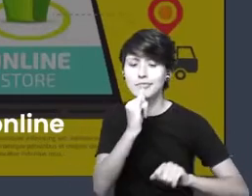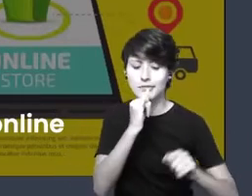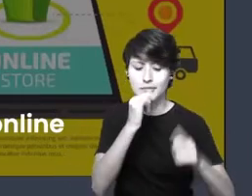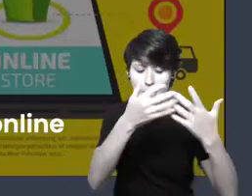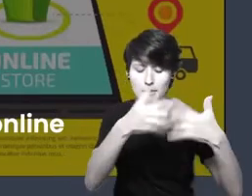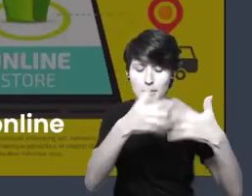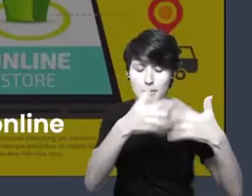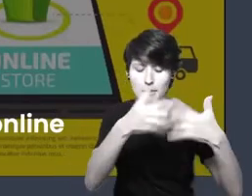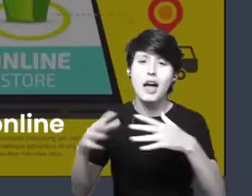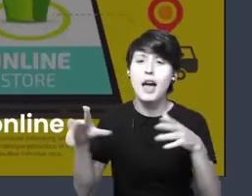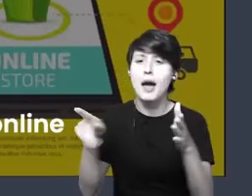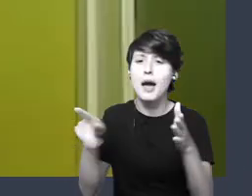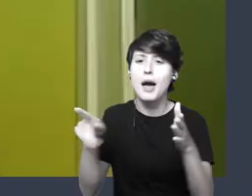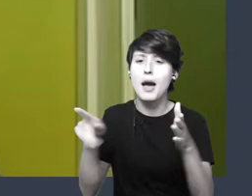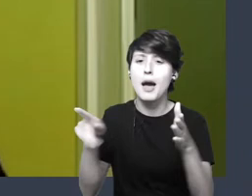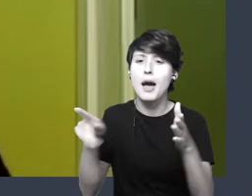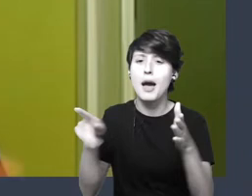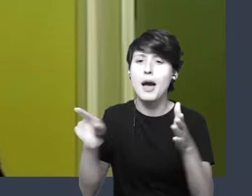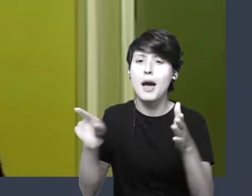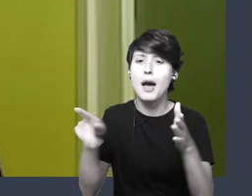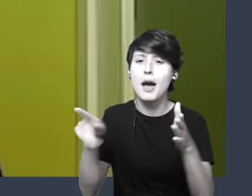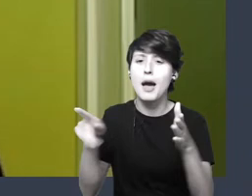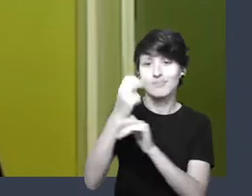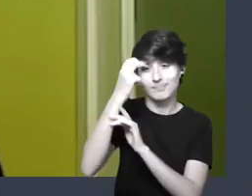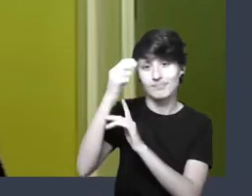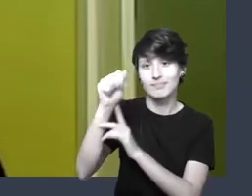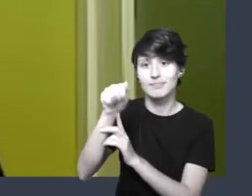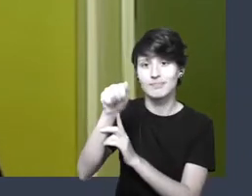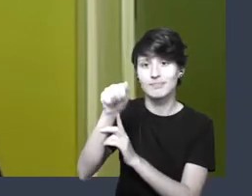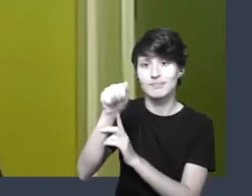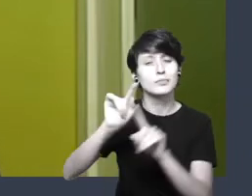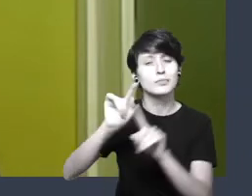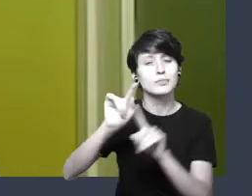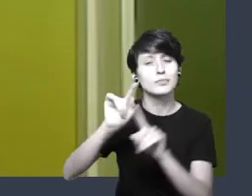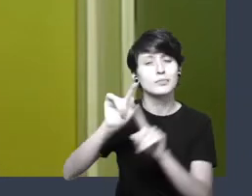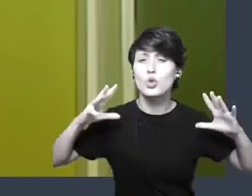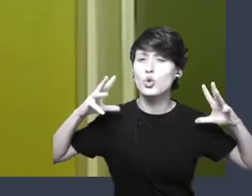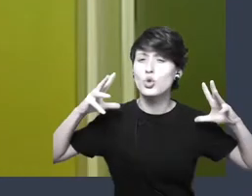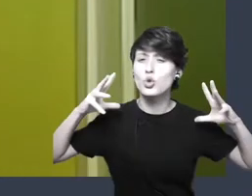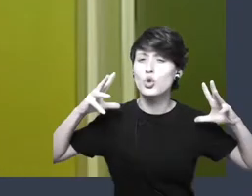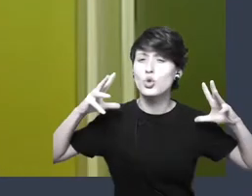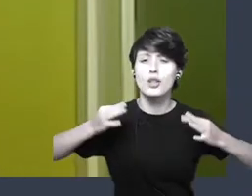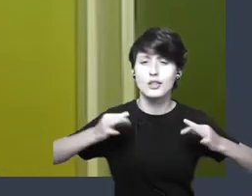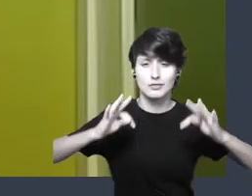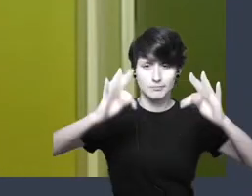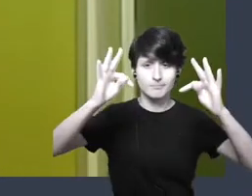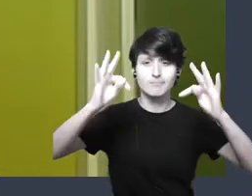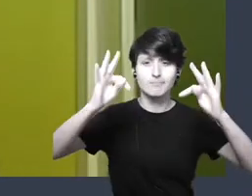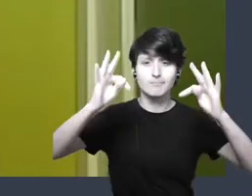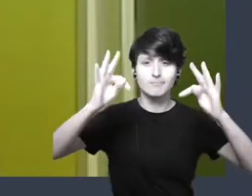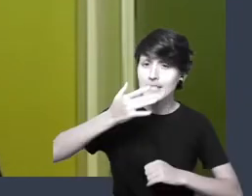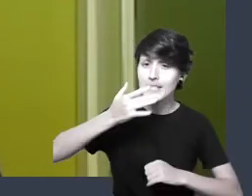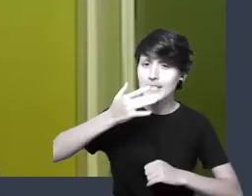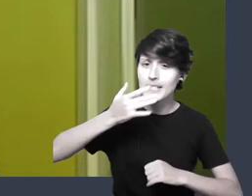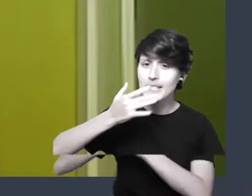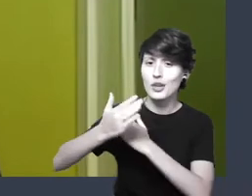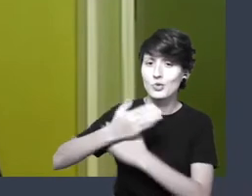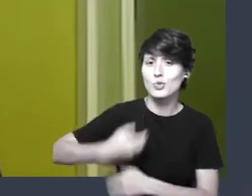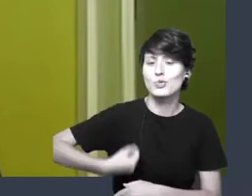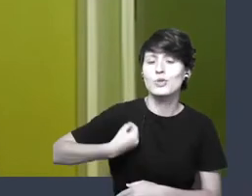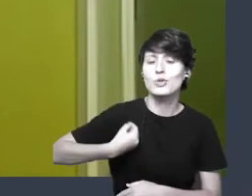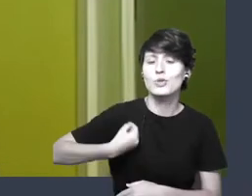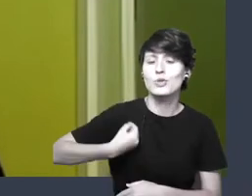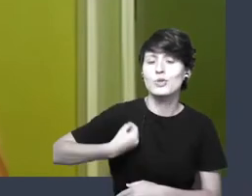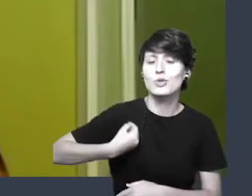da inteligência artificial. Mas apesar de todas essas tecnologias elas facilitarem a nossa vida, um fato que a gente